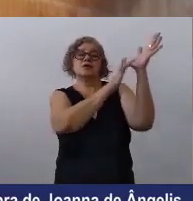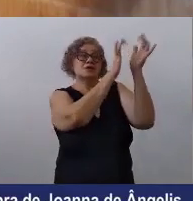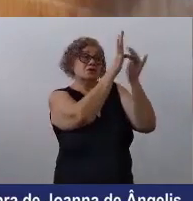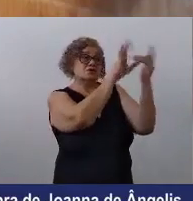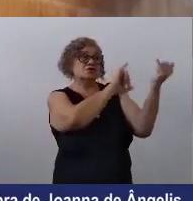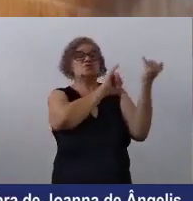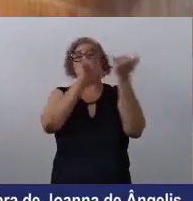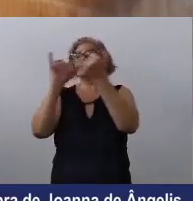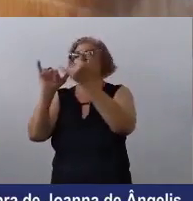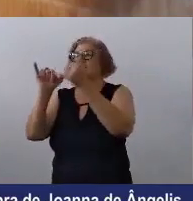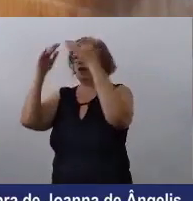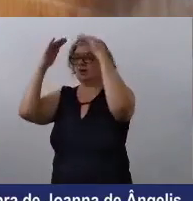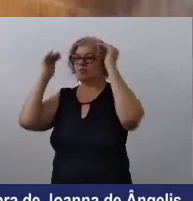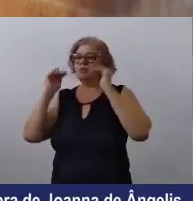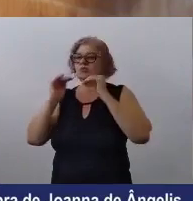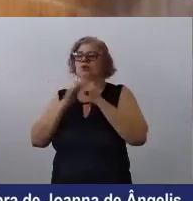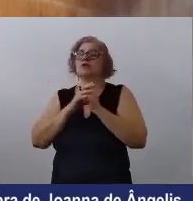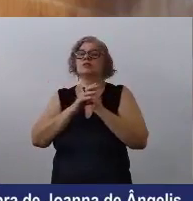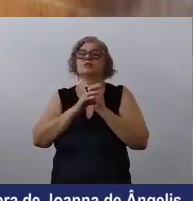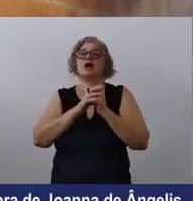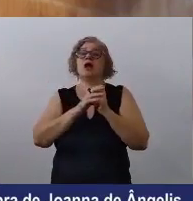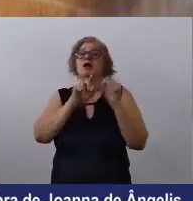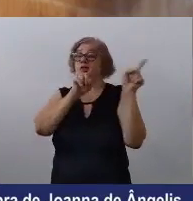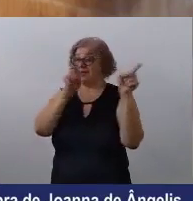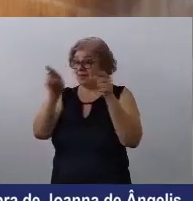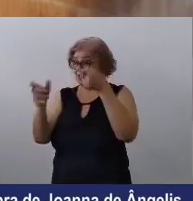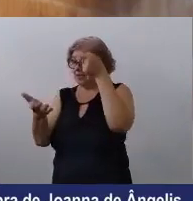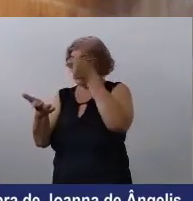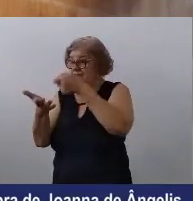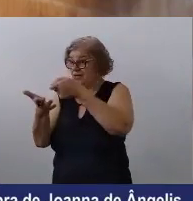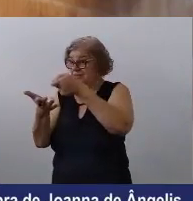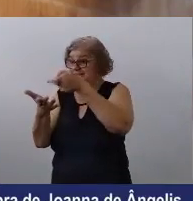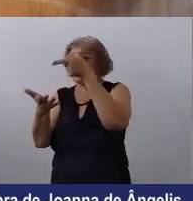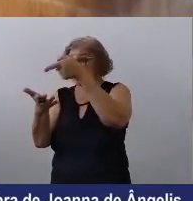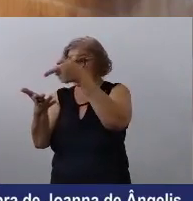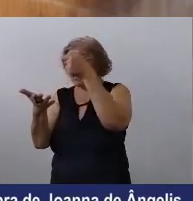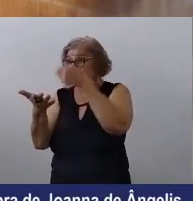E Jesus então diz a ela que essa missão era dela.